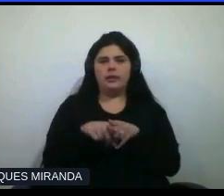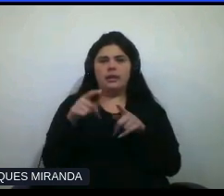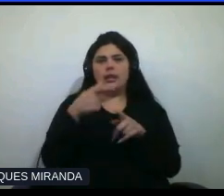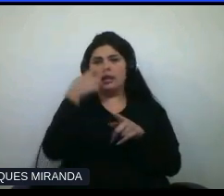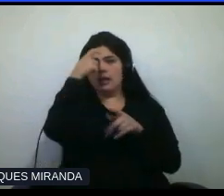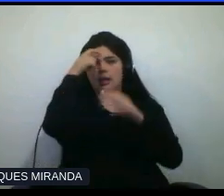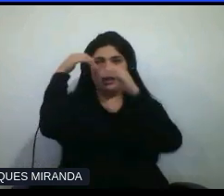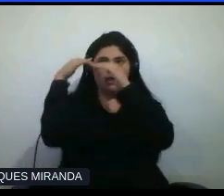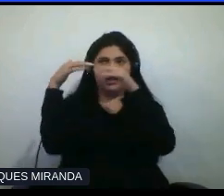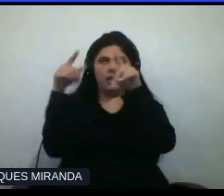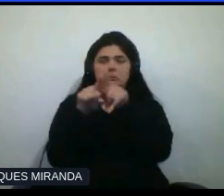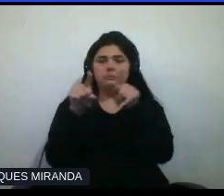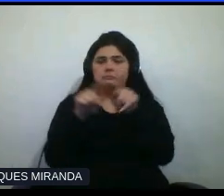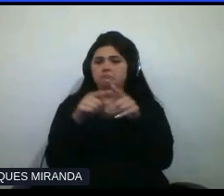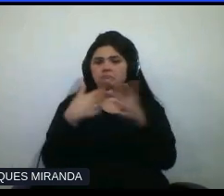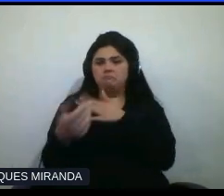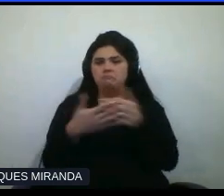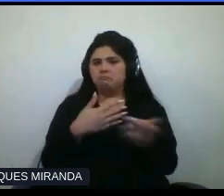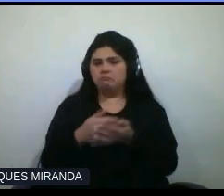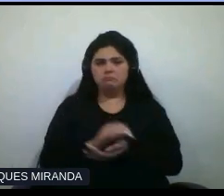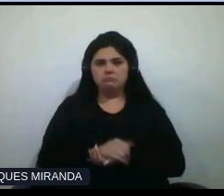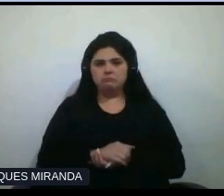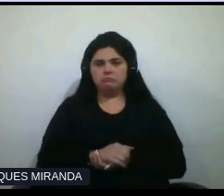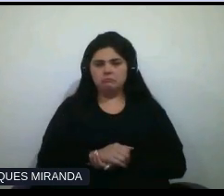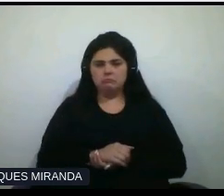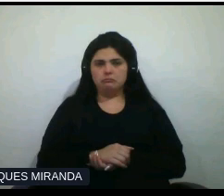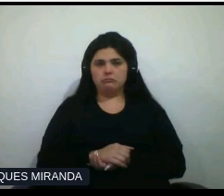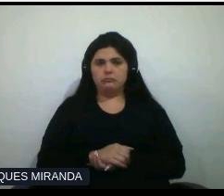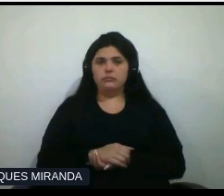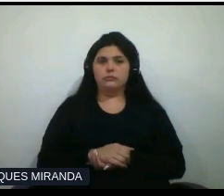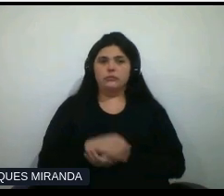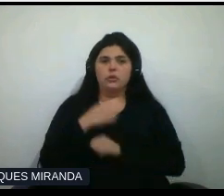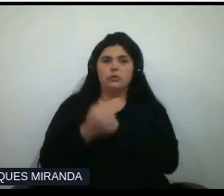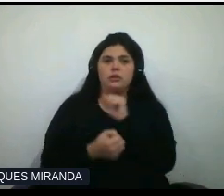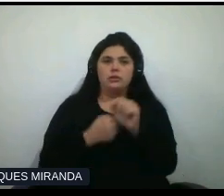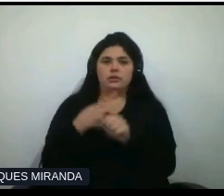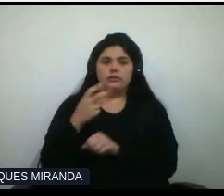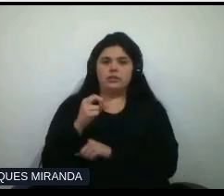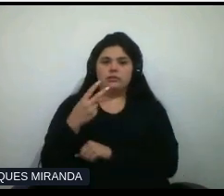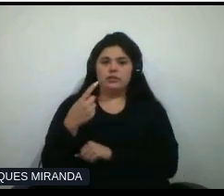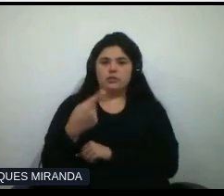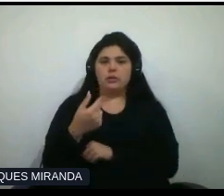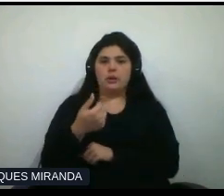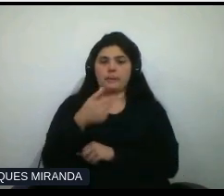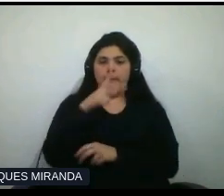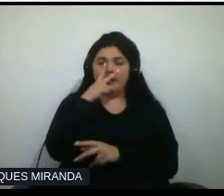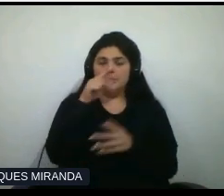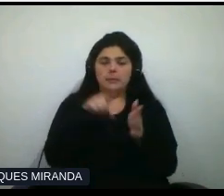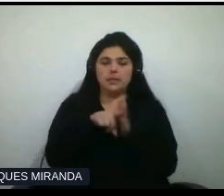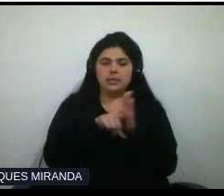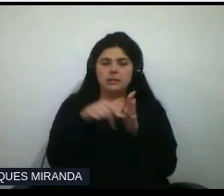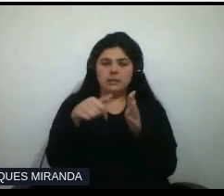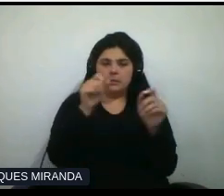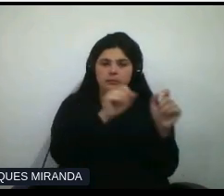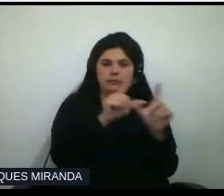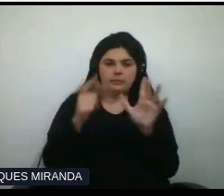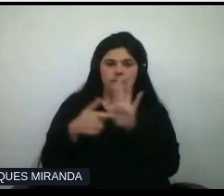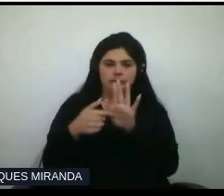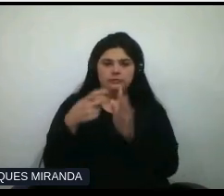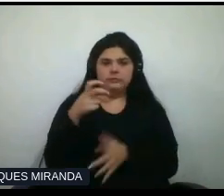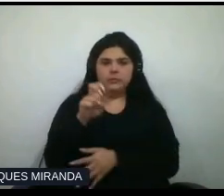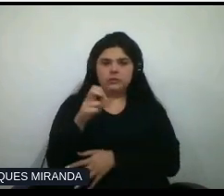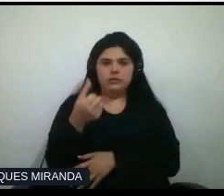intelectual, não importa. E também em 2021, a mesma pesquisa da primeira slide colocou aí